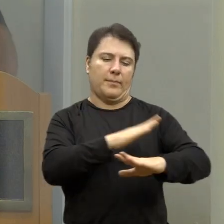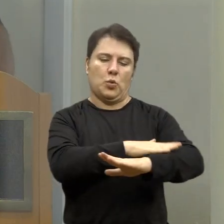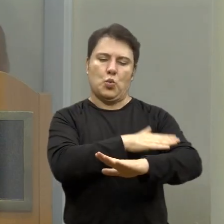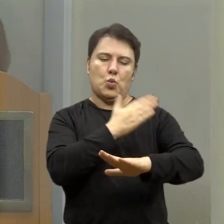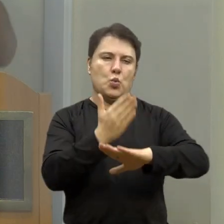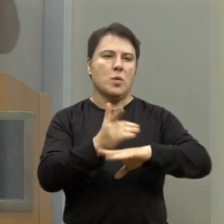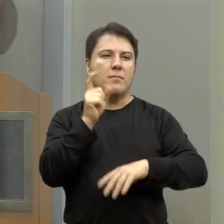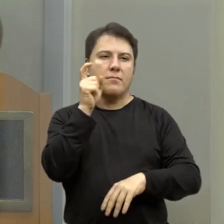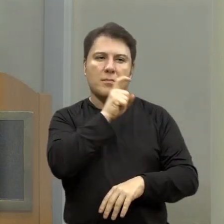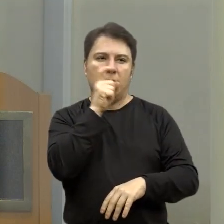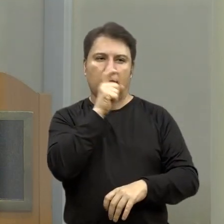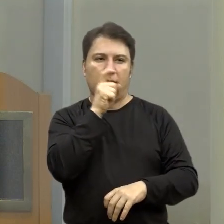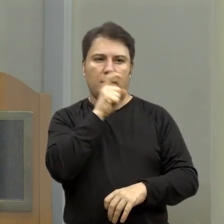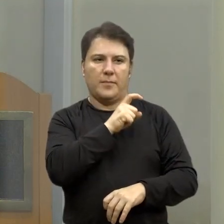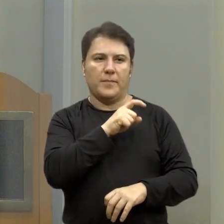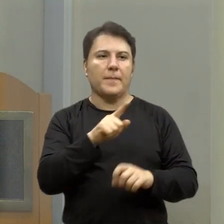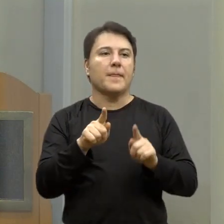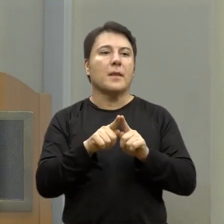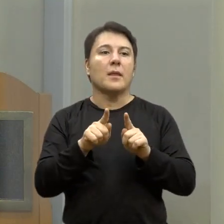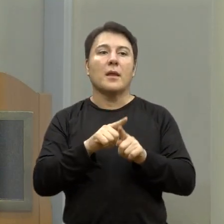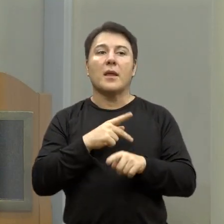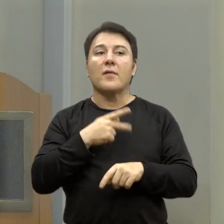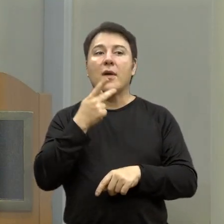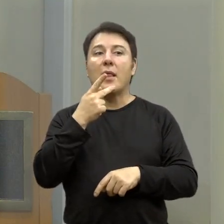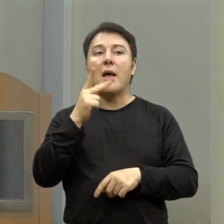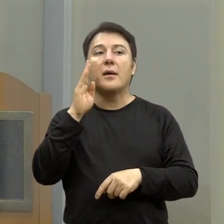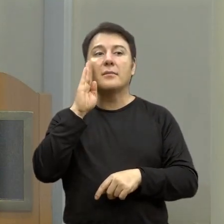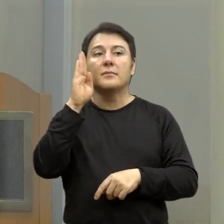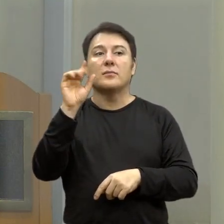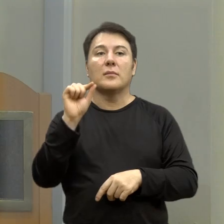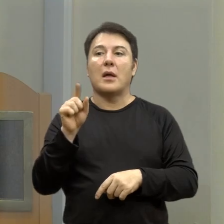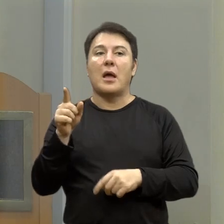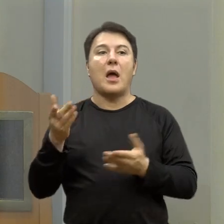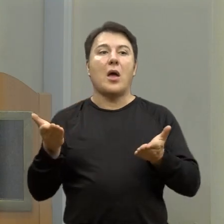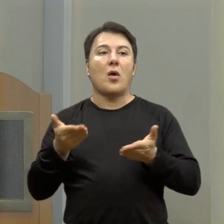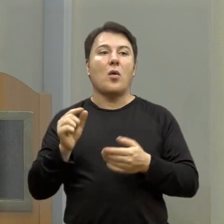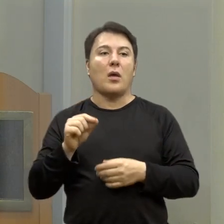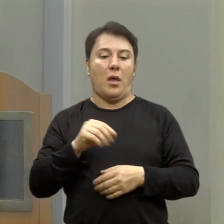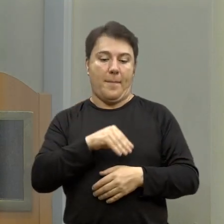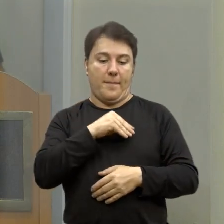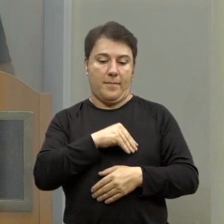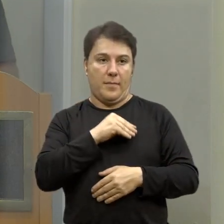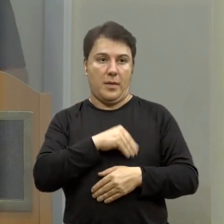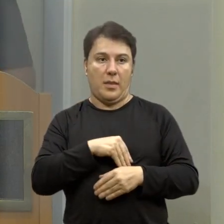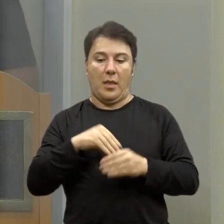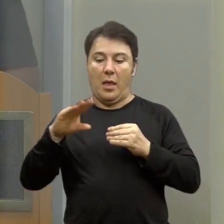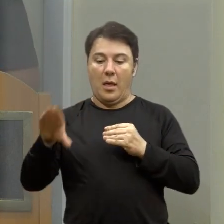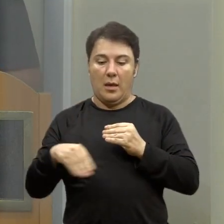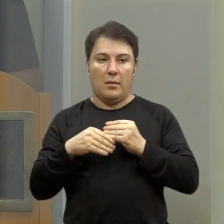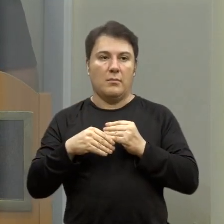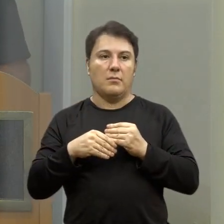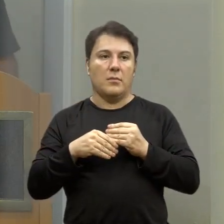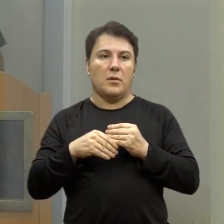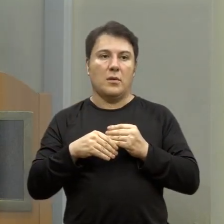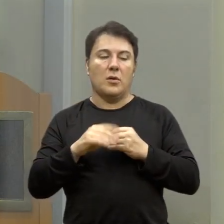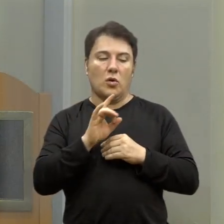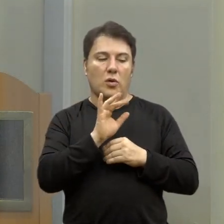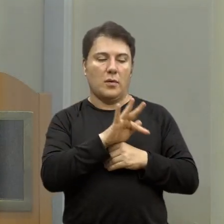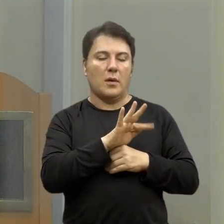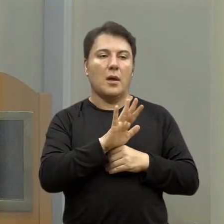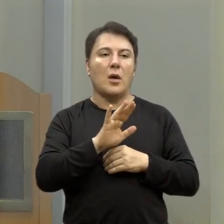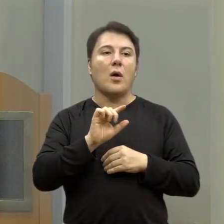e para botar a cereja do bolo, ele agora está pagando piso como complemento, que não necessariamente, presidente, só para terminar,